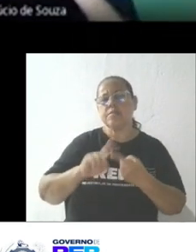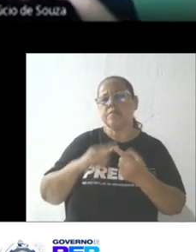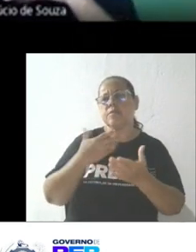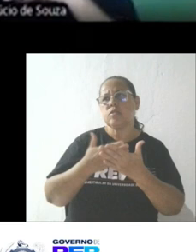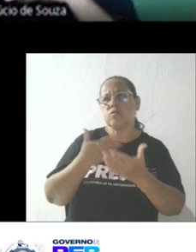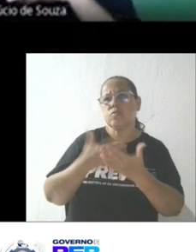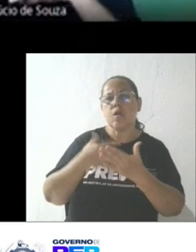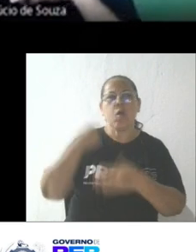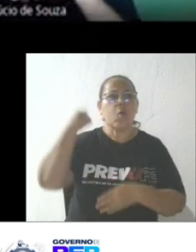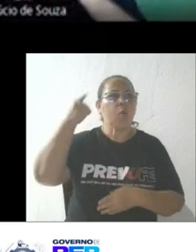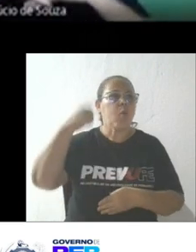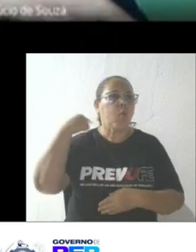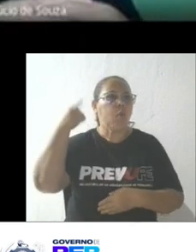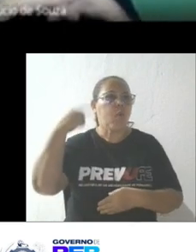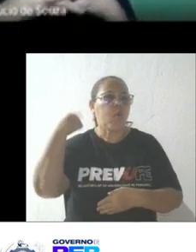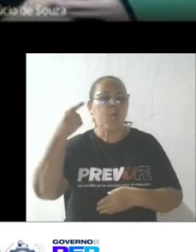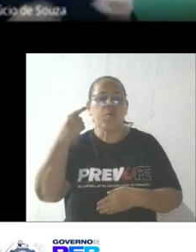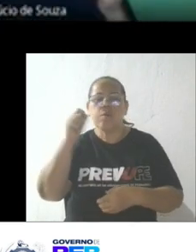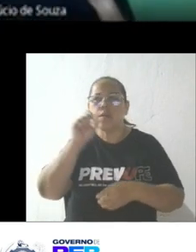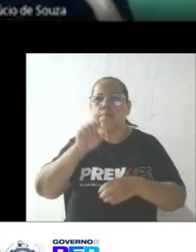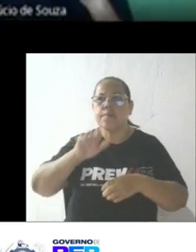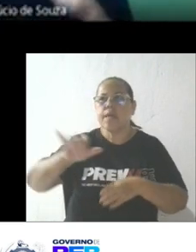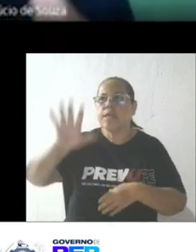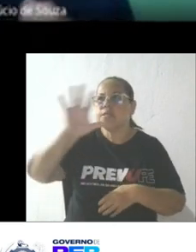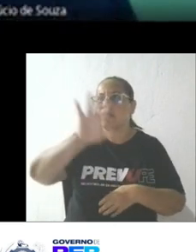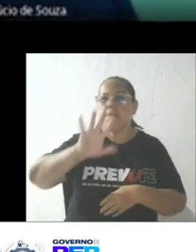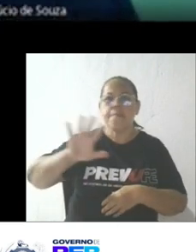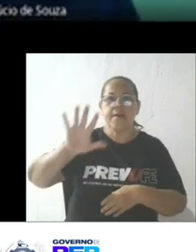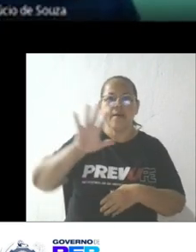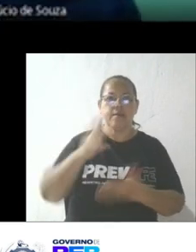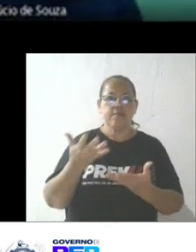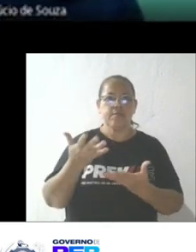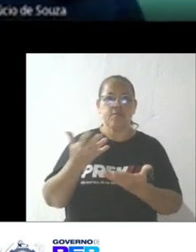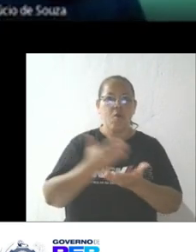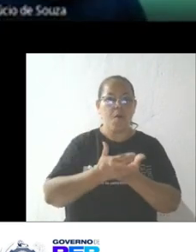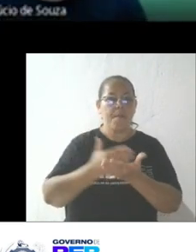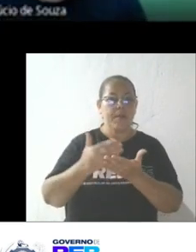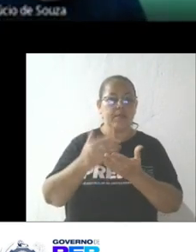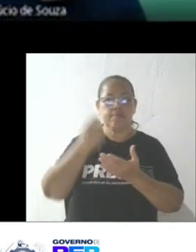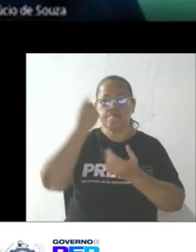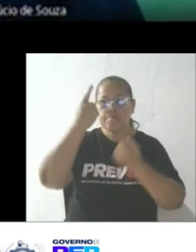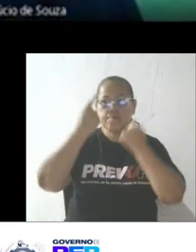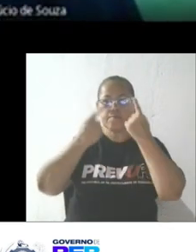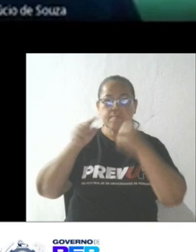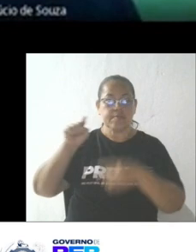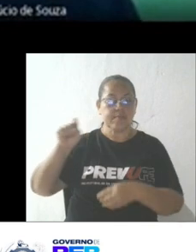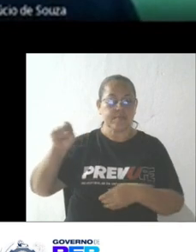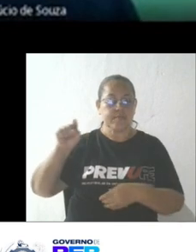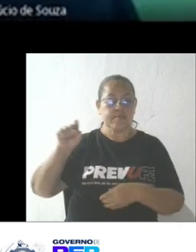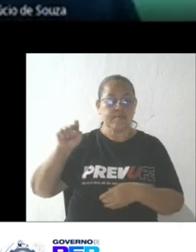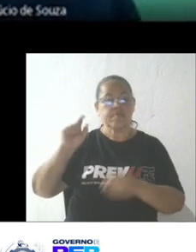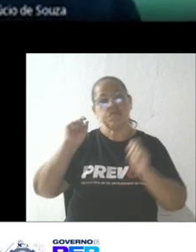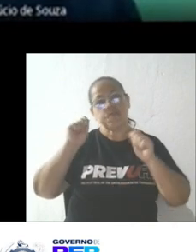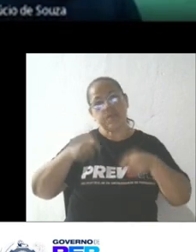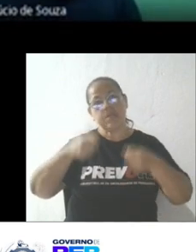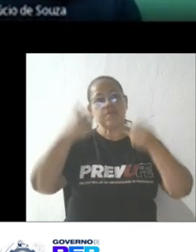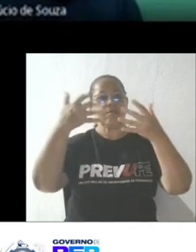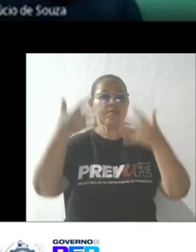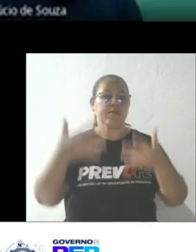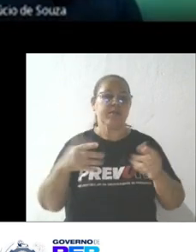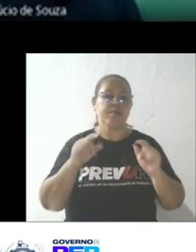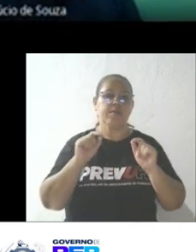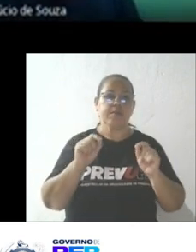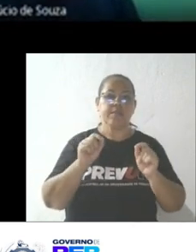reacresentações então a partir das ideias de Foucault podemos afirmar que durante o período